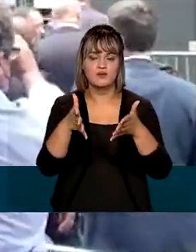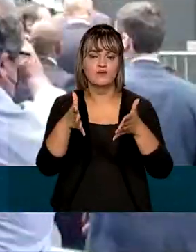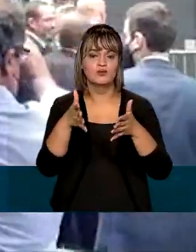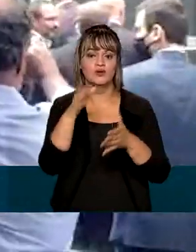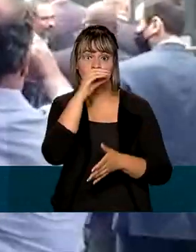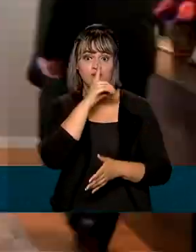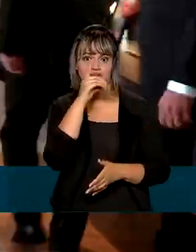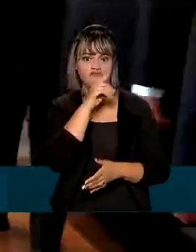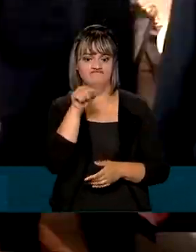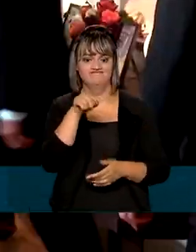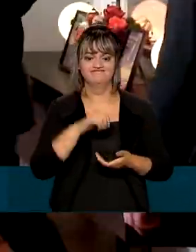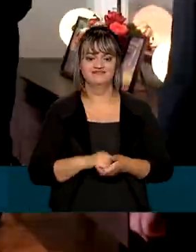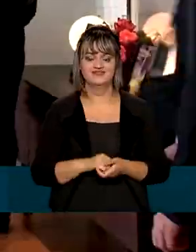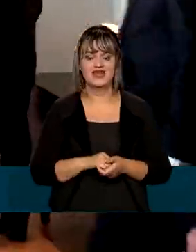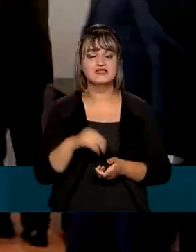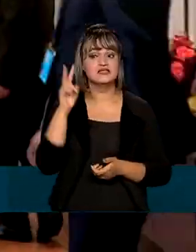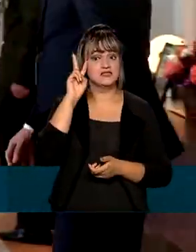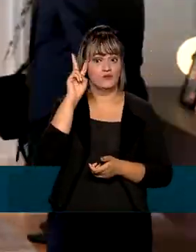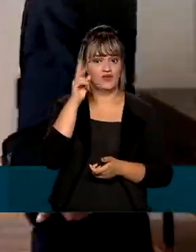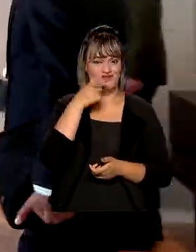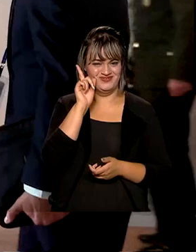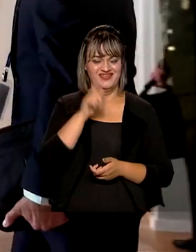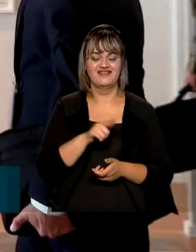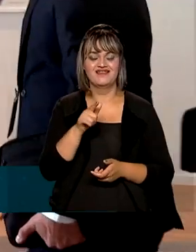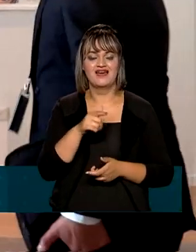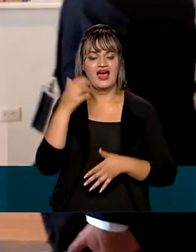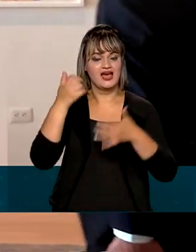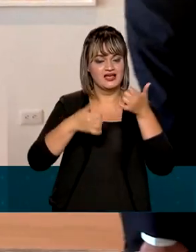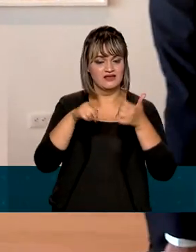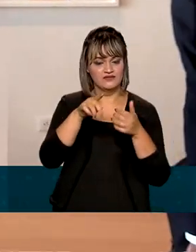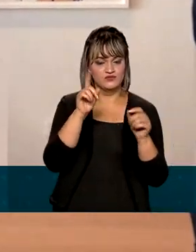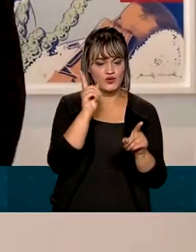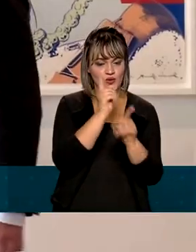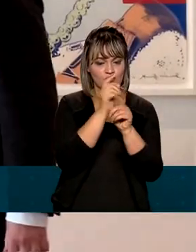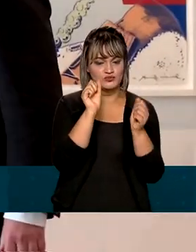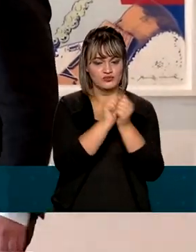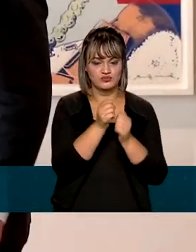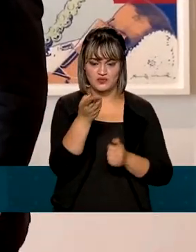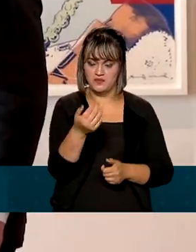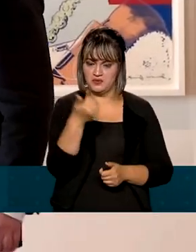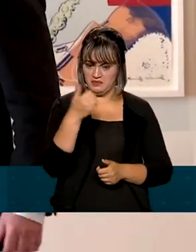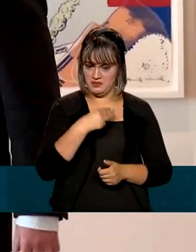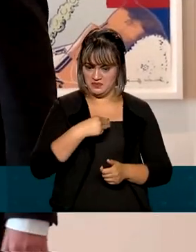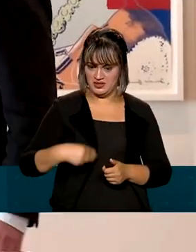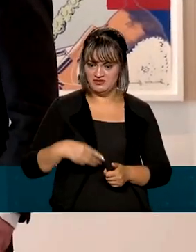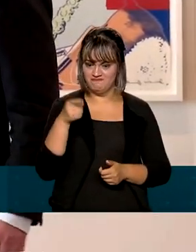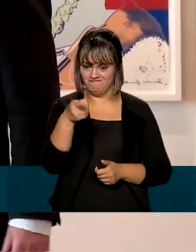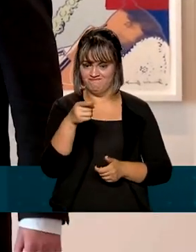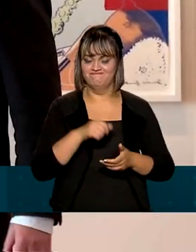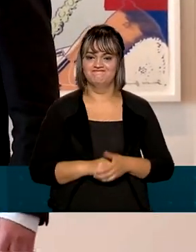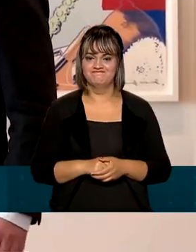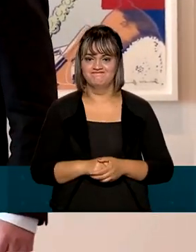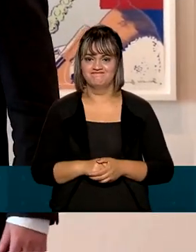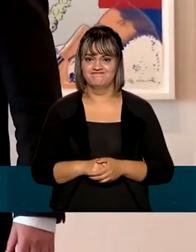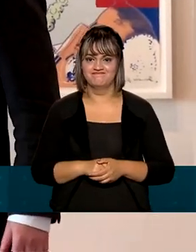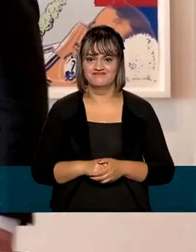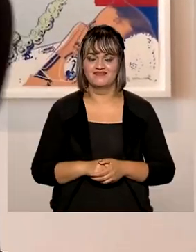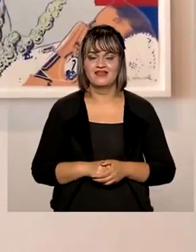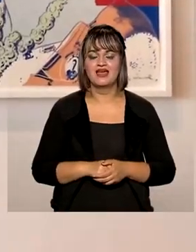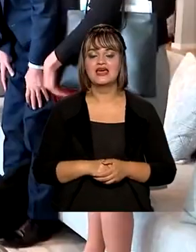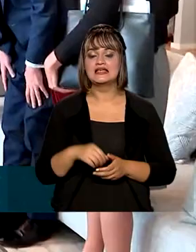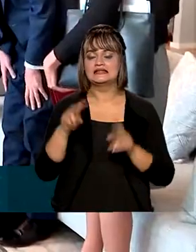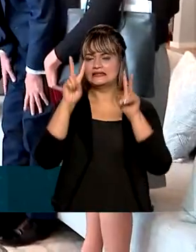no último domingo nesta segunda-feira o destaque ficou com o encontro com o primeiro-ministro do Reino Unido Boris Johnson